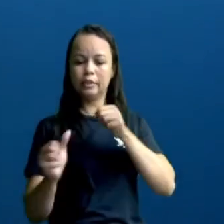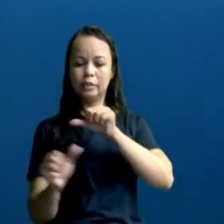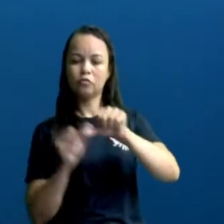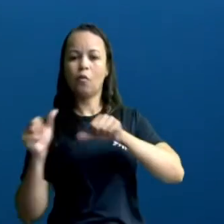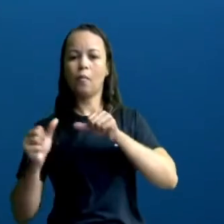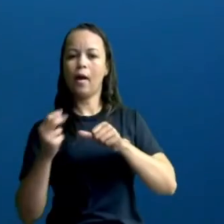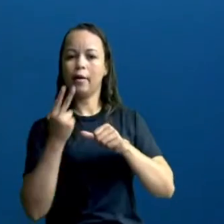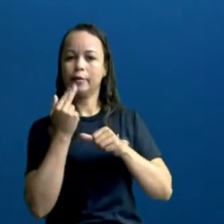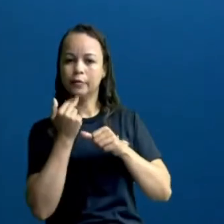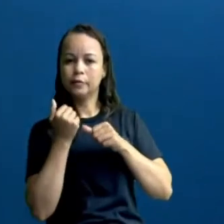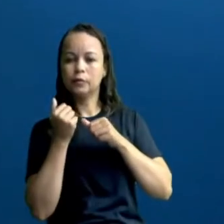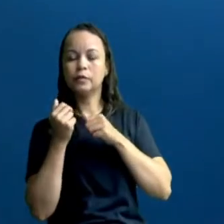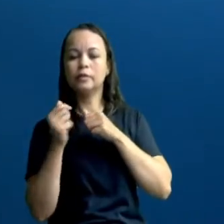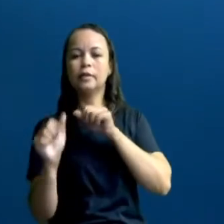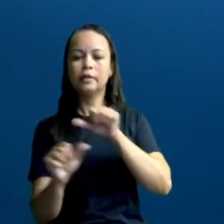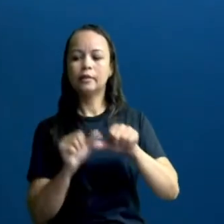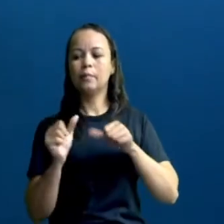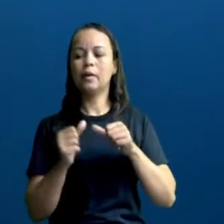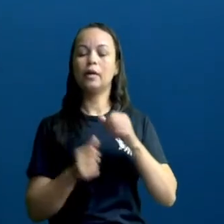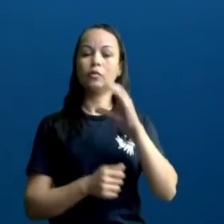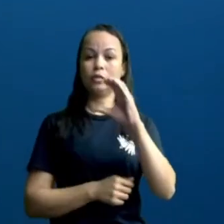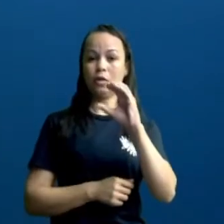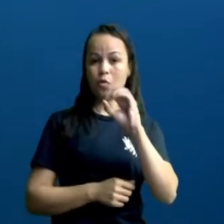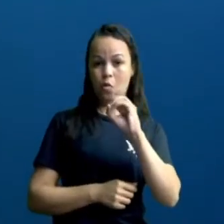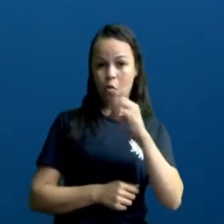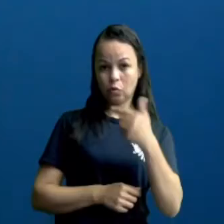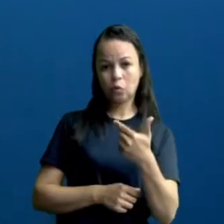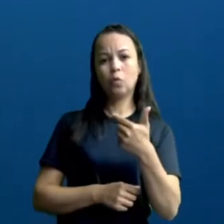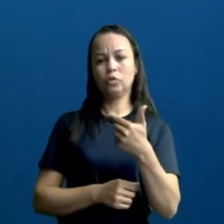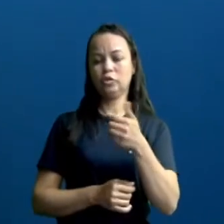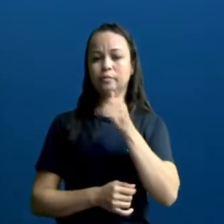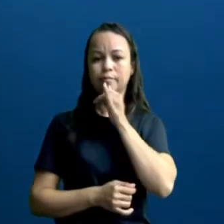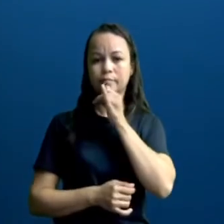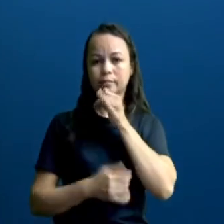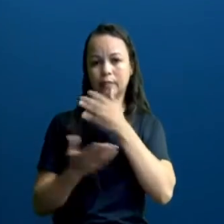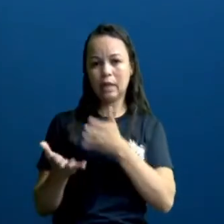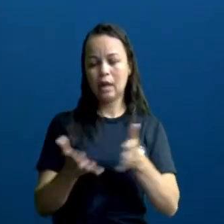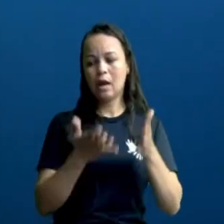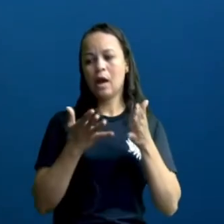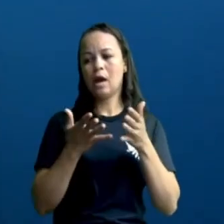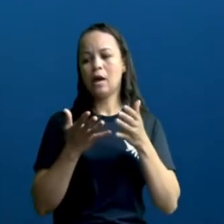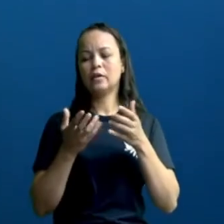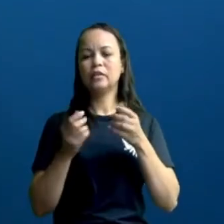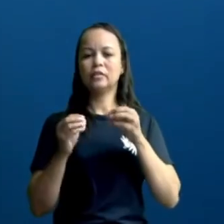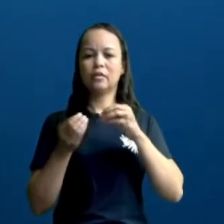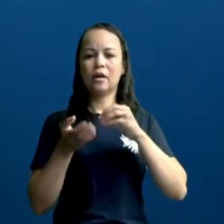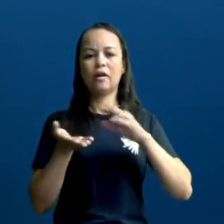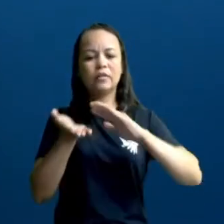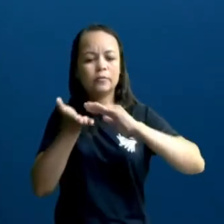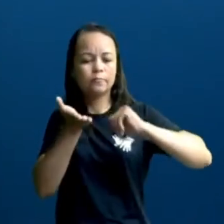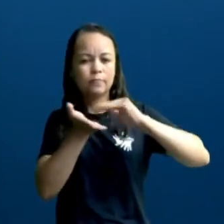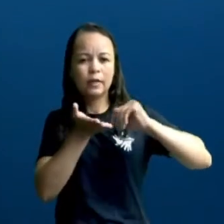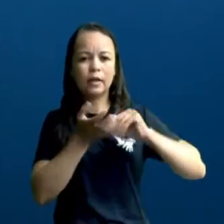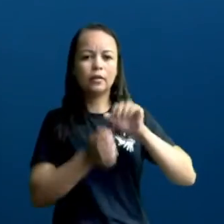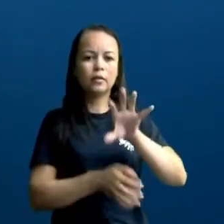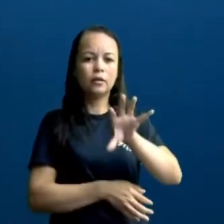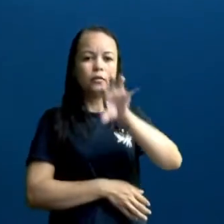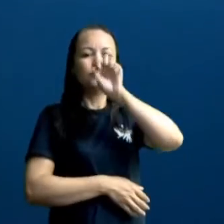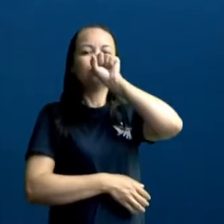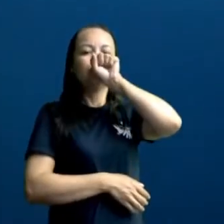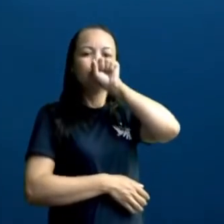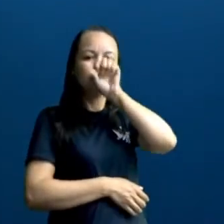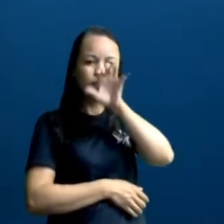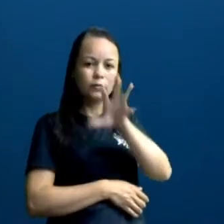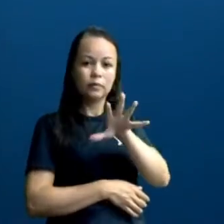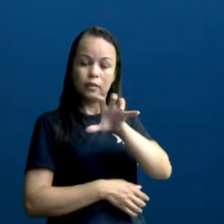também o quê? Transporte de resíduos metabólicos. Um bom exemplo é o gás carbônico, que vai ser lá eliminado na expiração, quando a gente já estudou